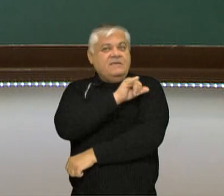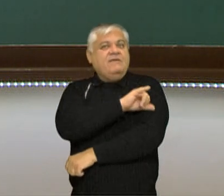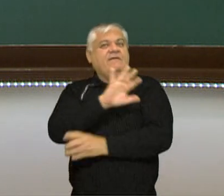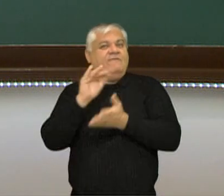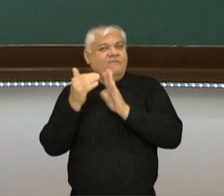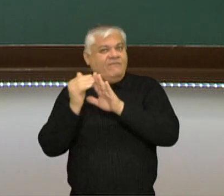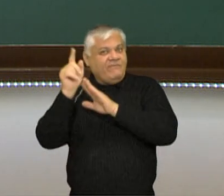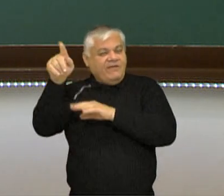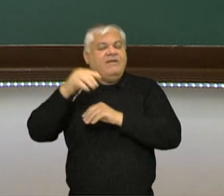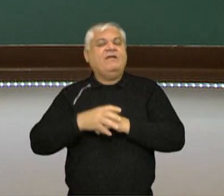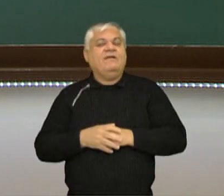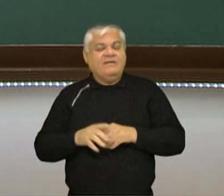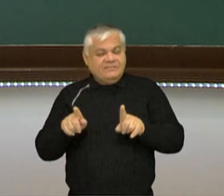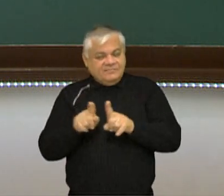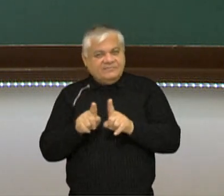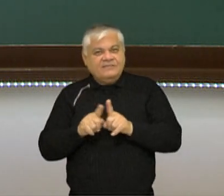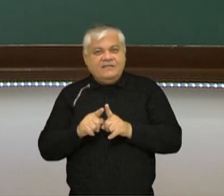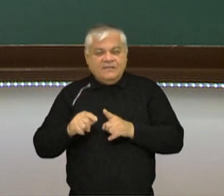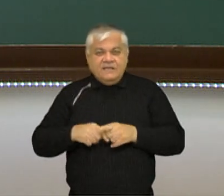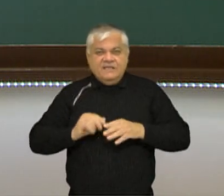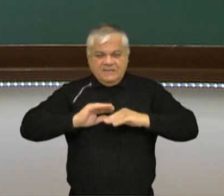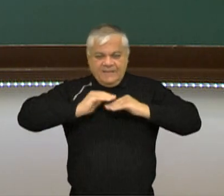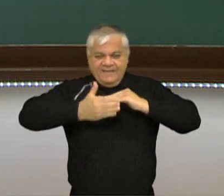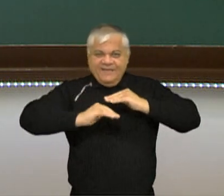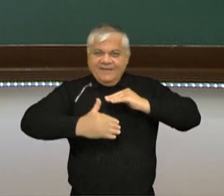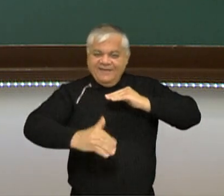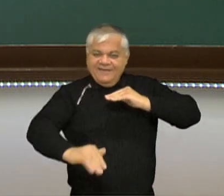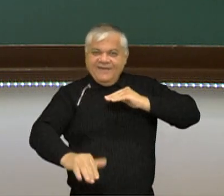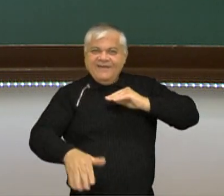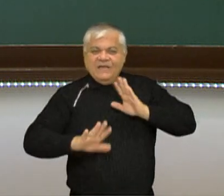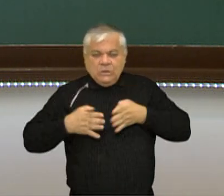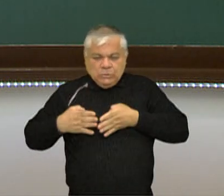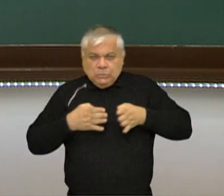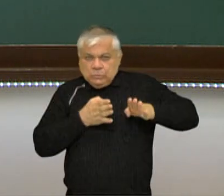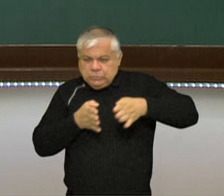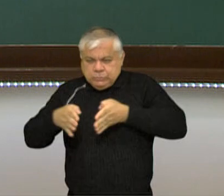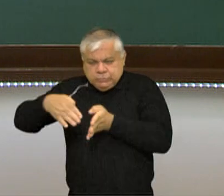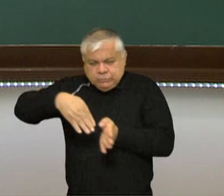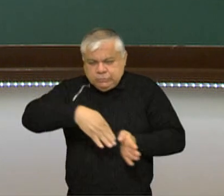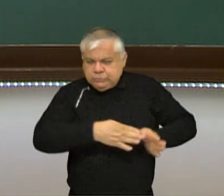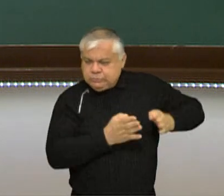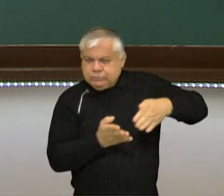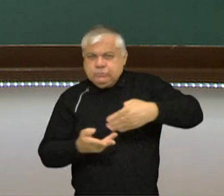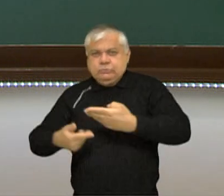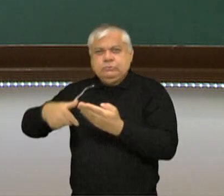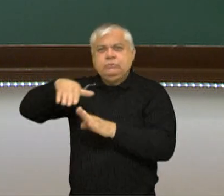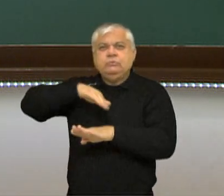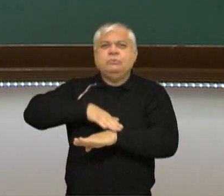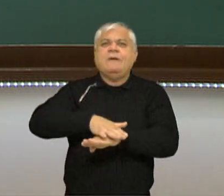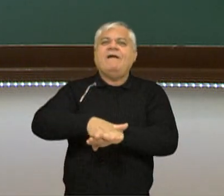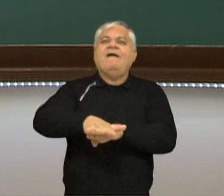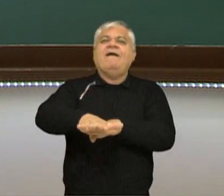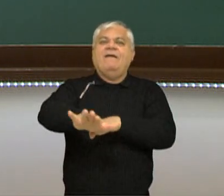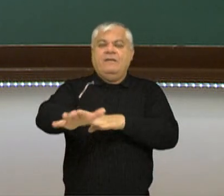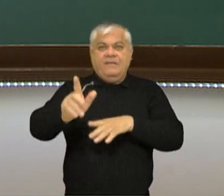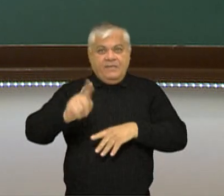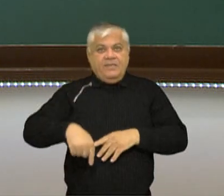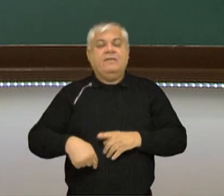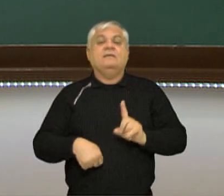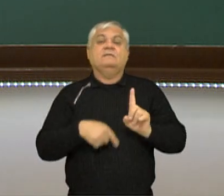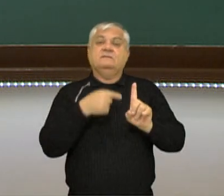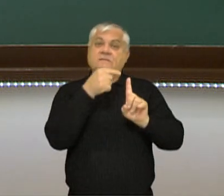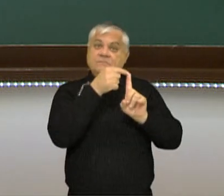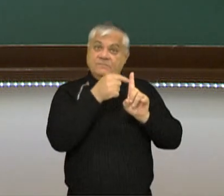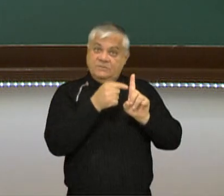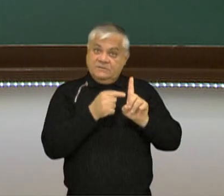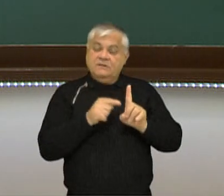pelas escadas, né, entre as casas da comunidade, chegando até o asfalto lá embaixo. E essa modalidade